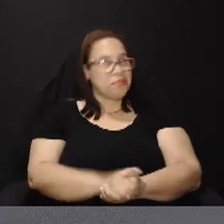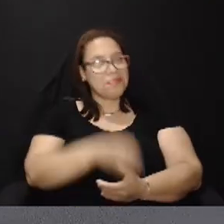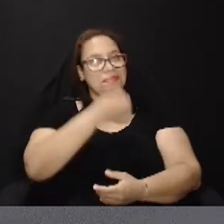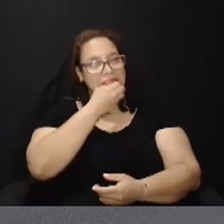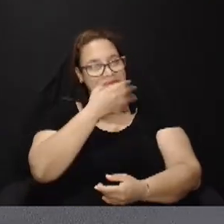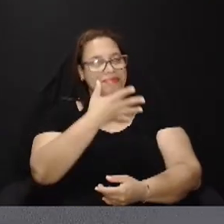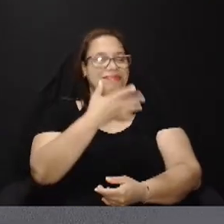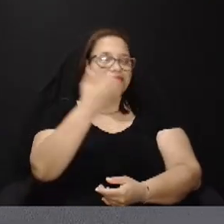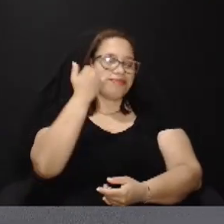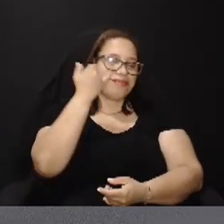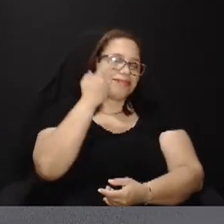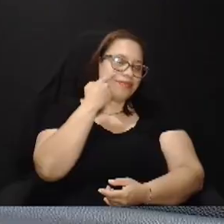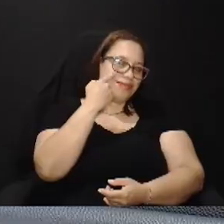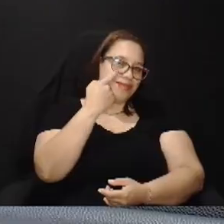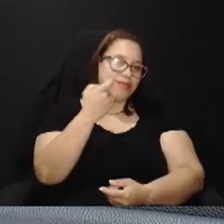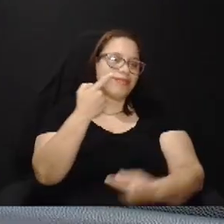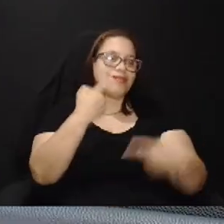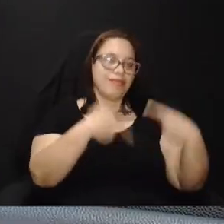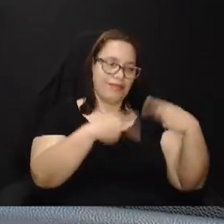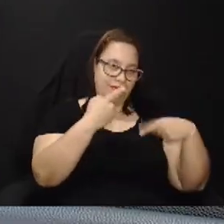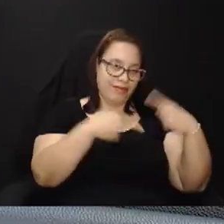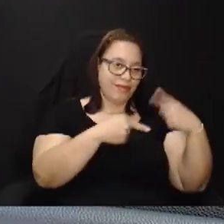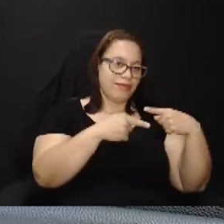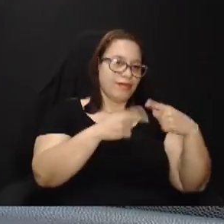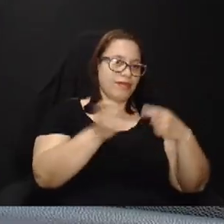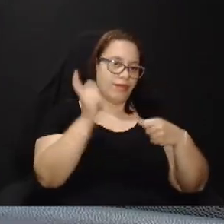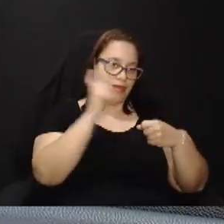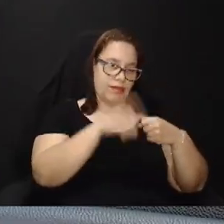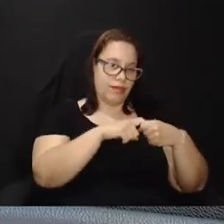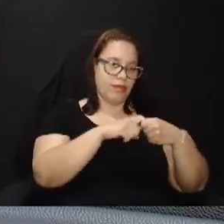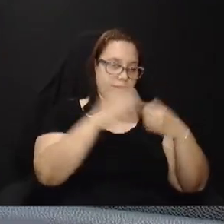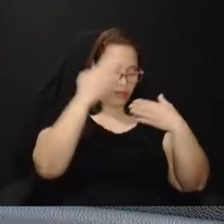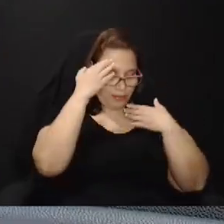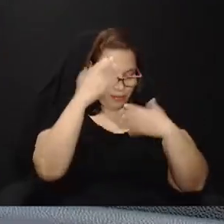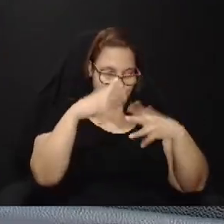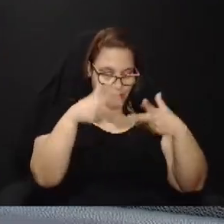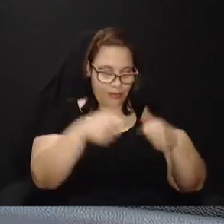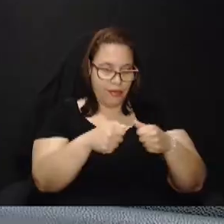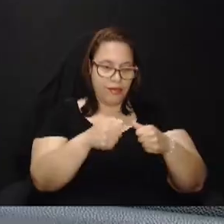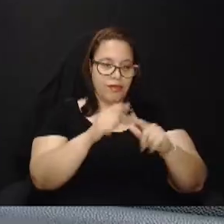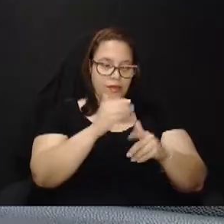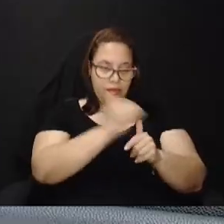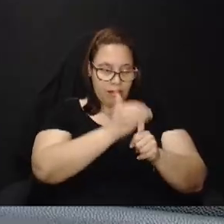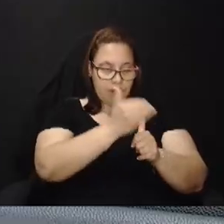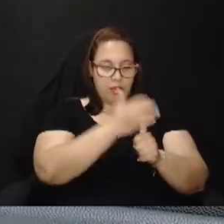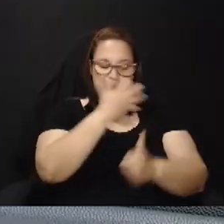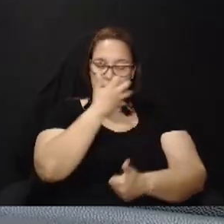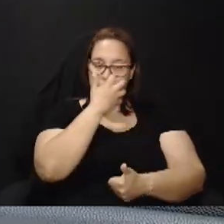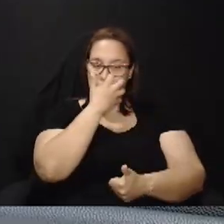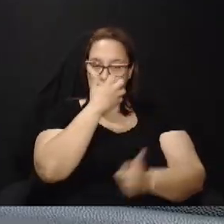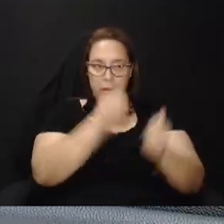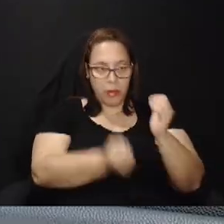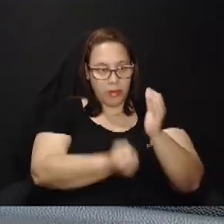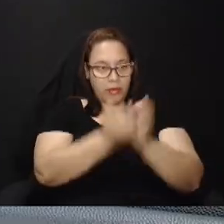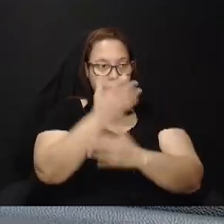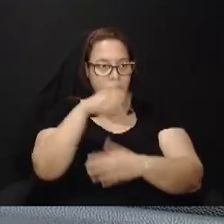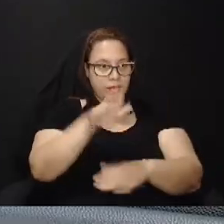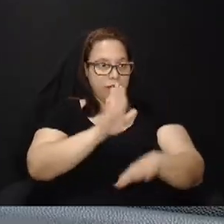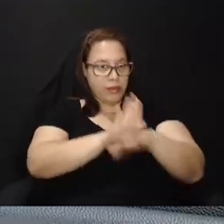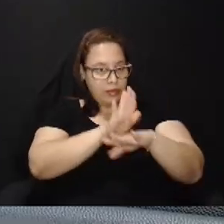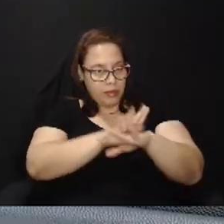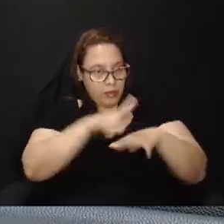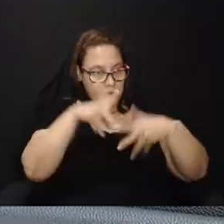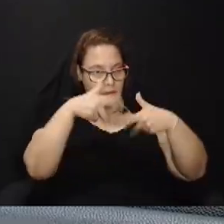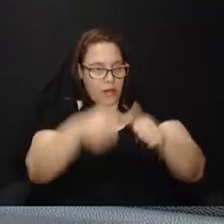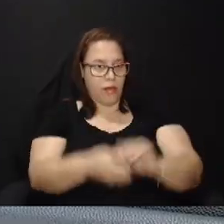projeto nós debatemos, eu sempre volto também aqui a agradecer todo o pessoal do meu gabinete, tudo que a gente cria aqui é com a ajuda de todos eles, né?